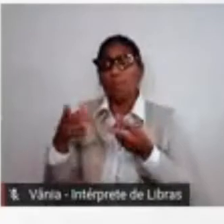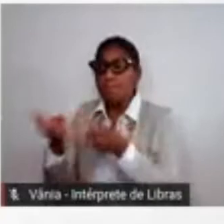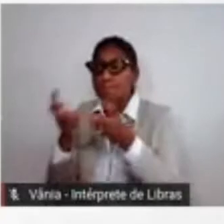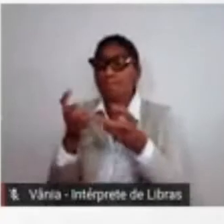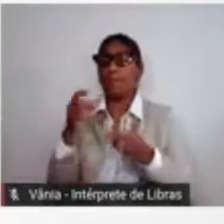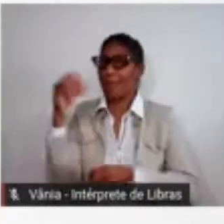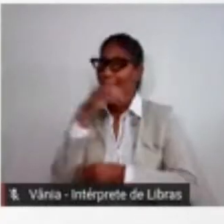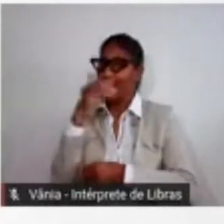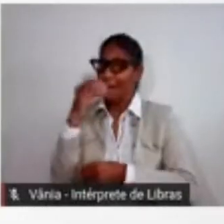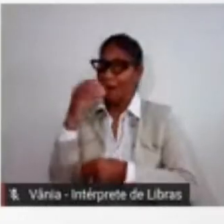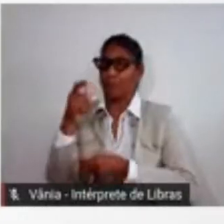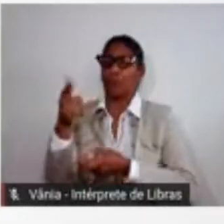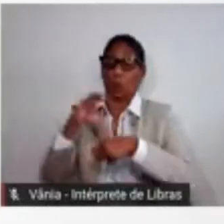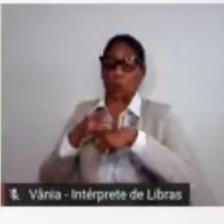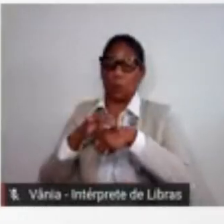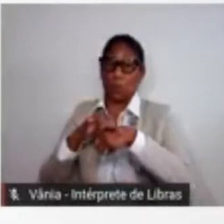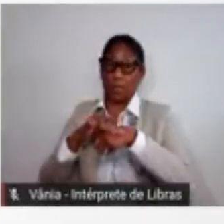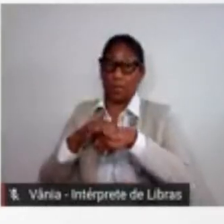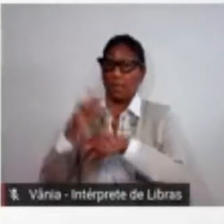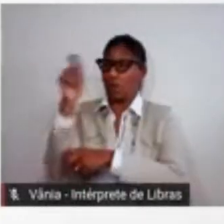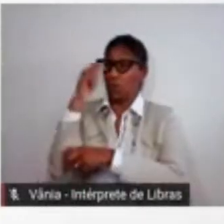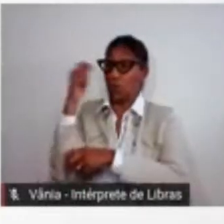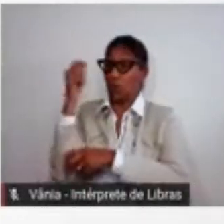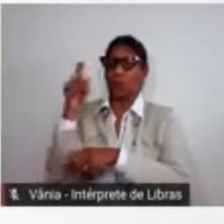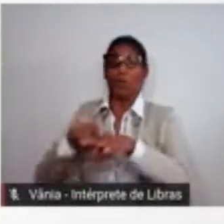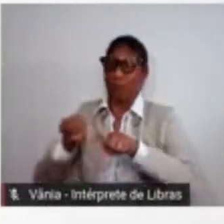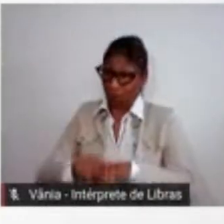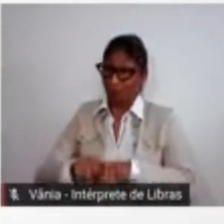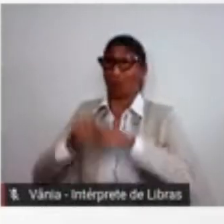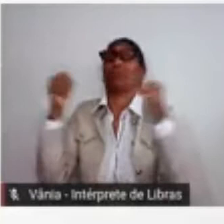do estado e também o risco de colapso do sistema hospitalar,